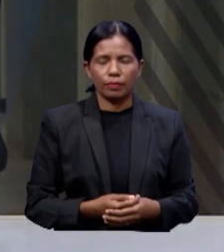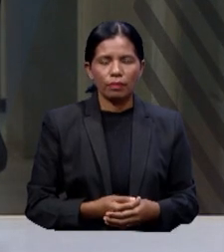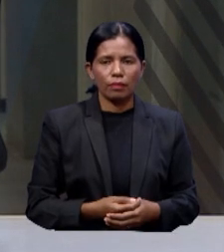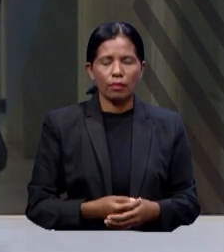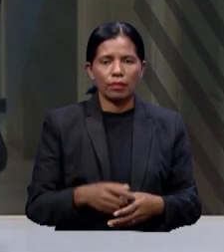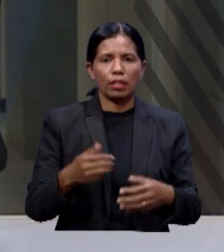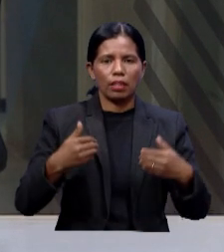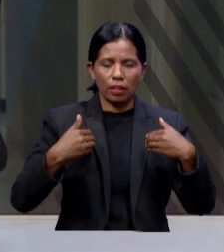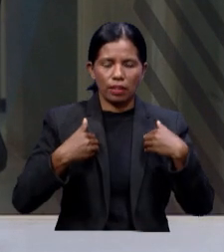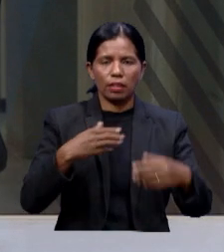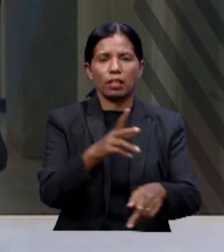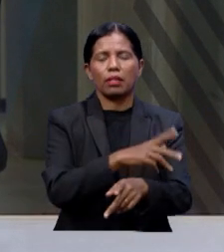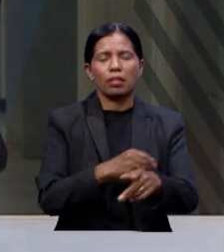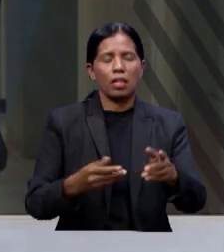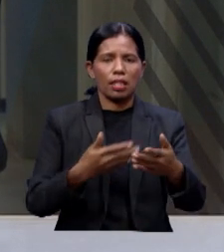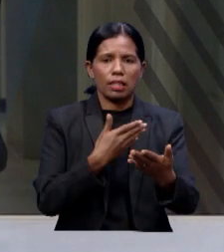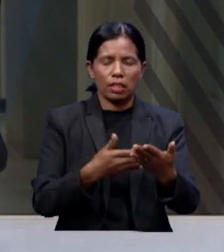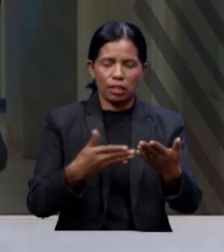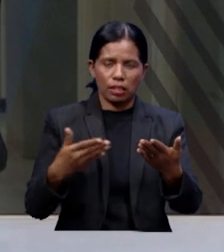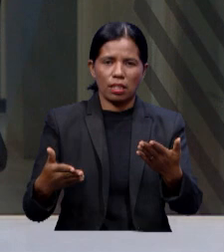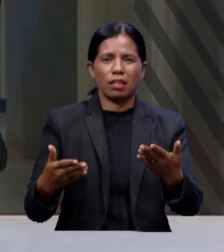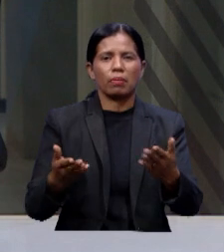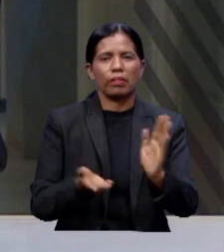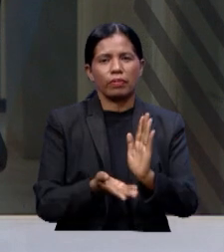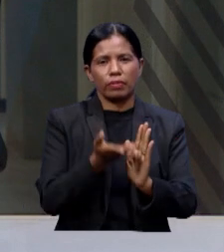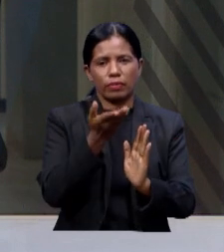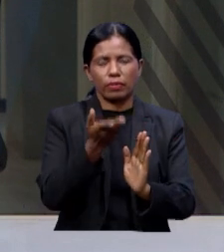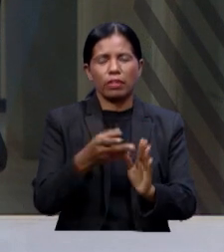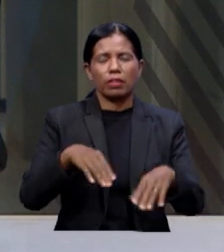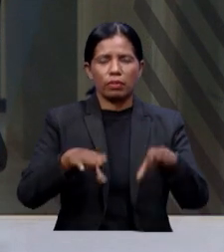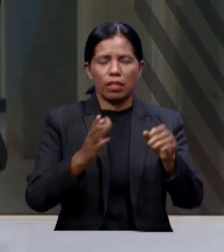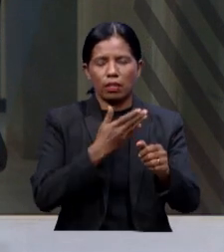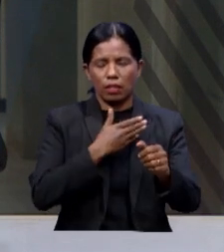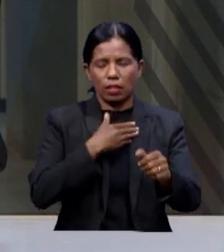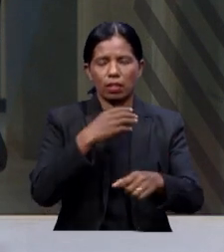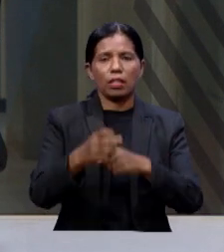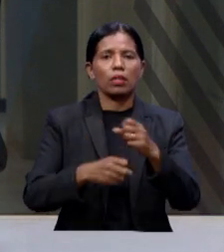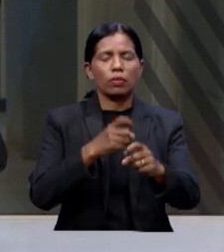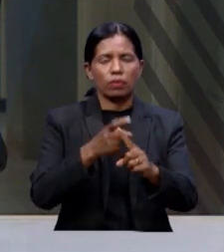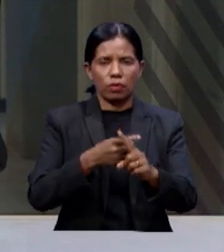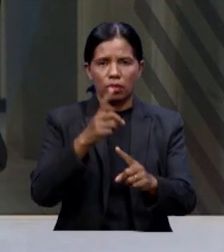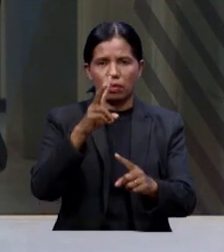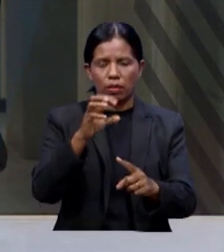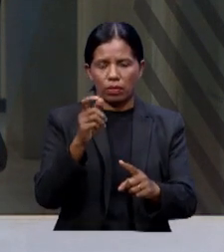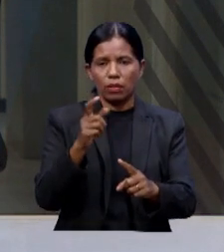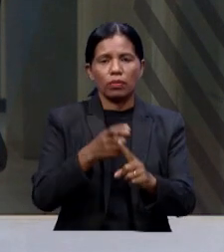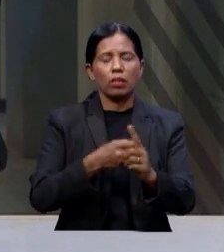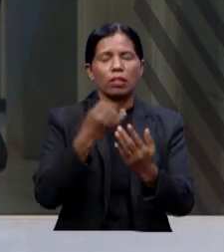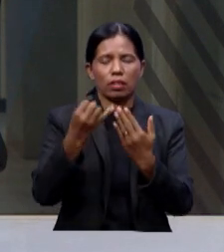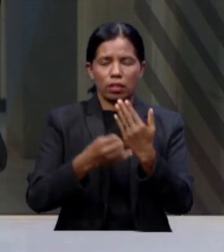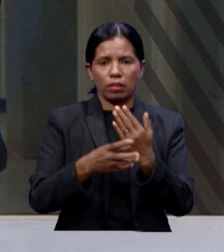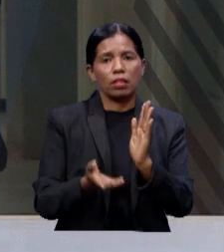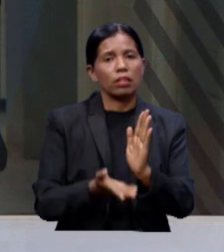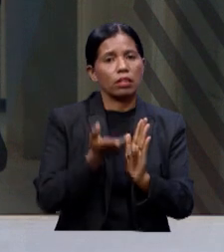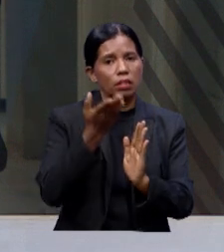Desconfia e a especulação preço sasan, índice preço consumidor fulanzaneiro tinare um ruaro nulo racen tolo, saiba por cento